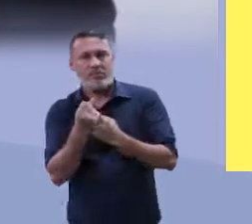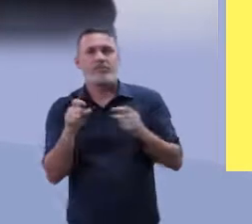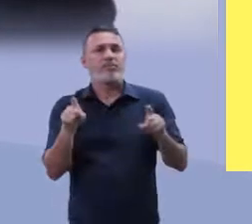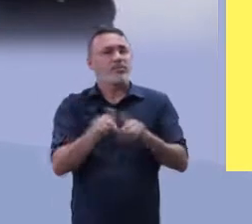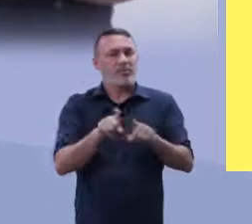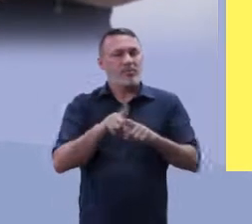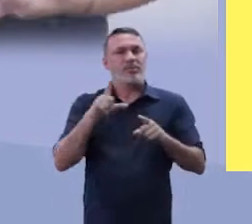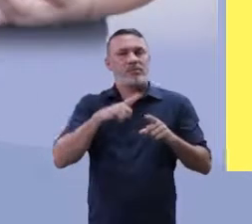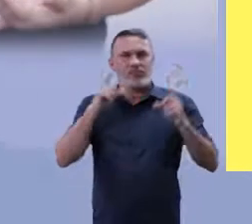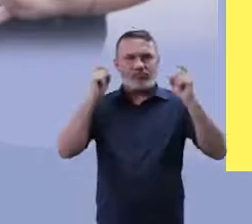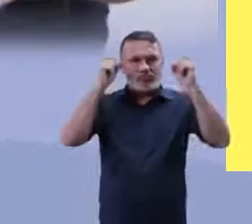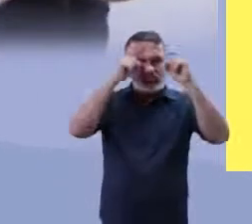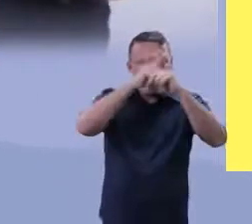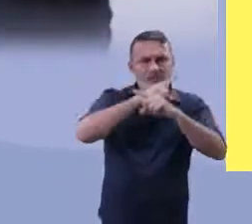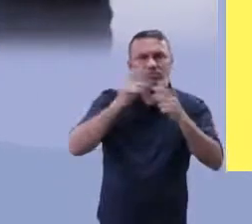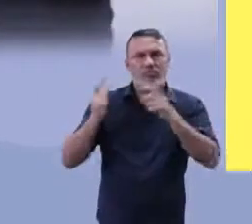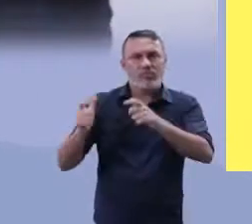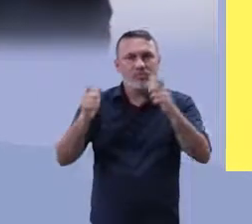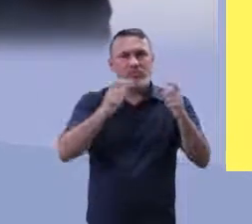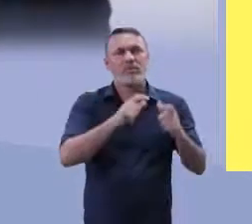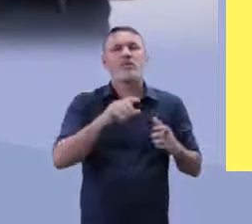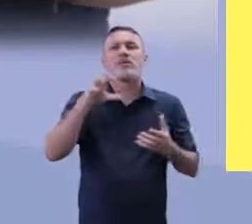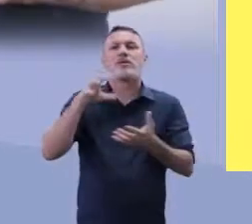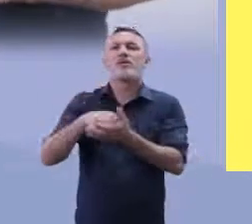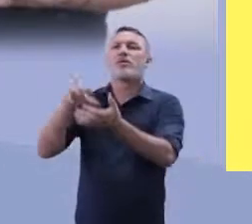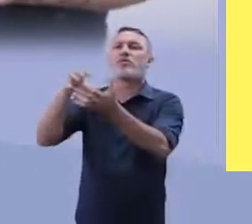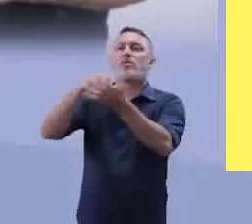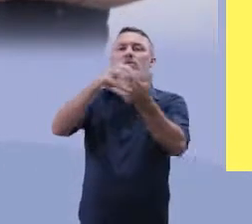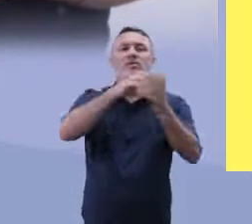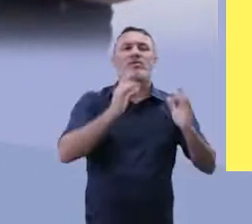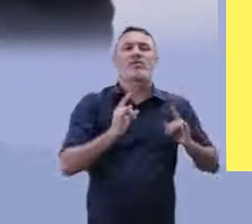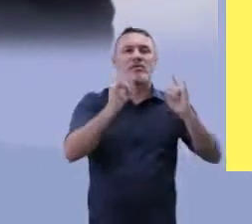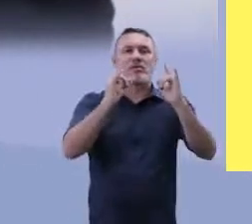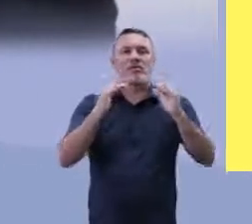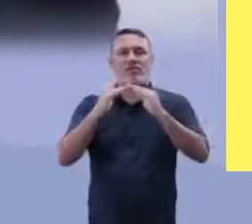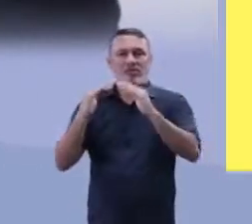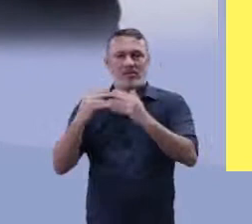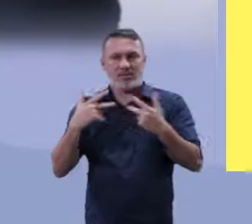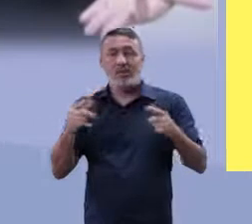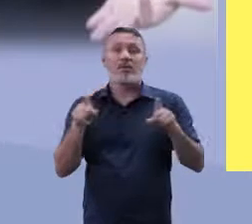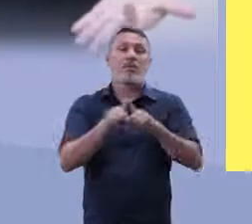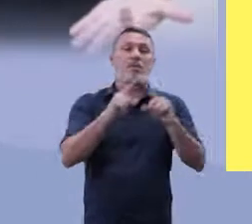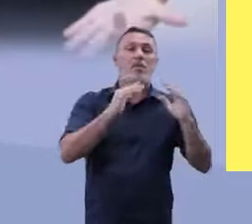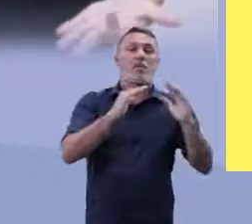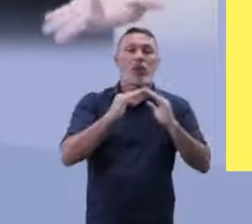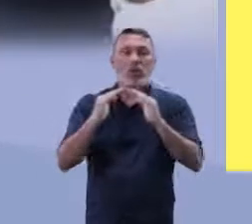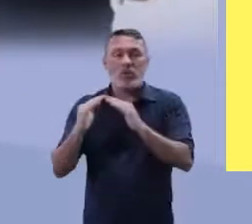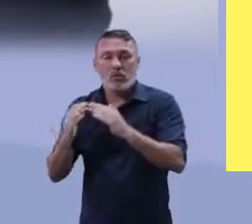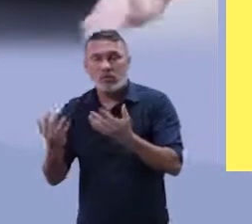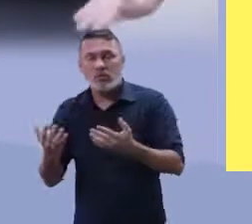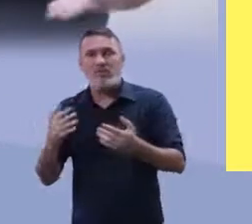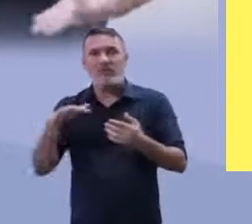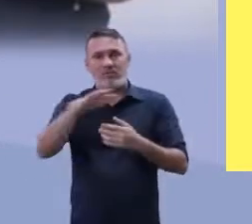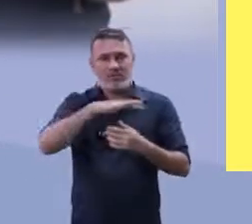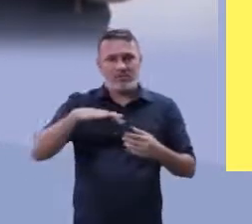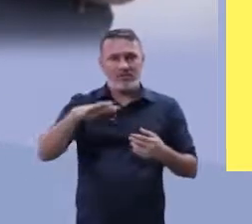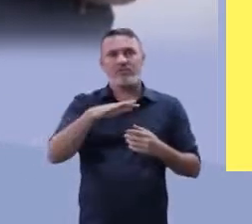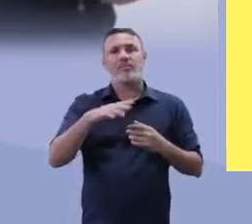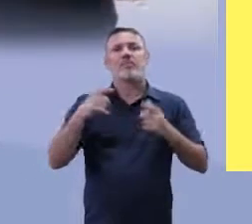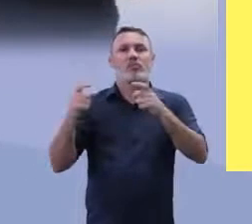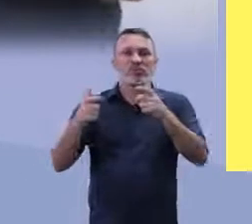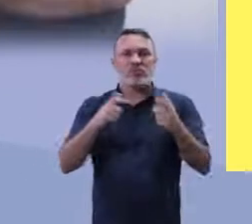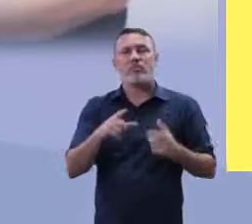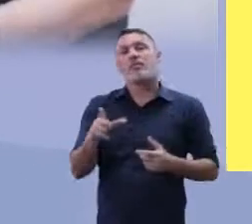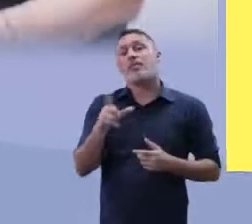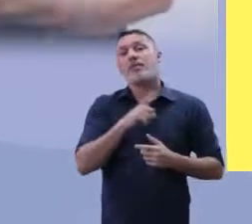sociais, suas dificuldades, os centros urbanos e os moradores desses centros